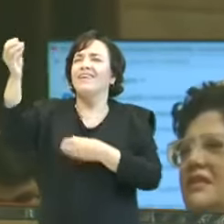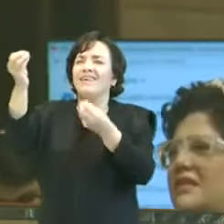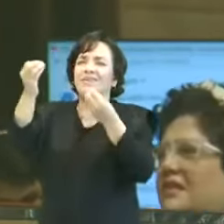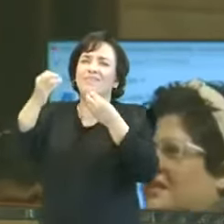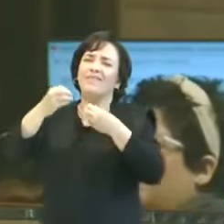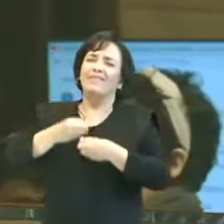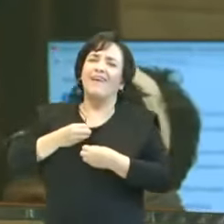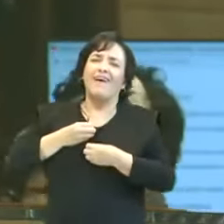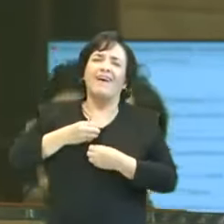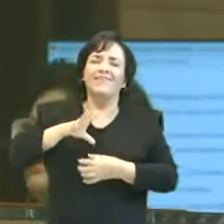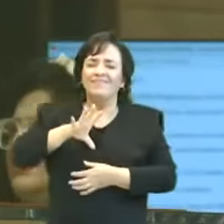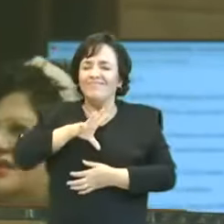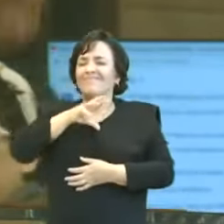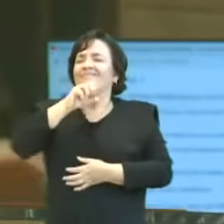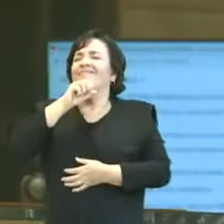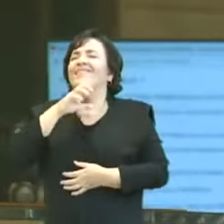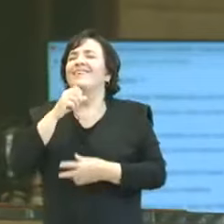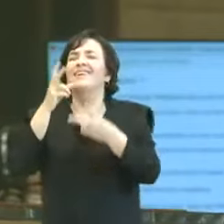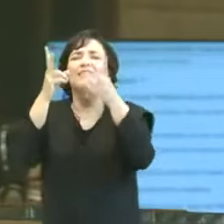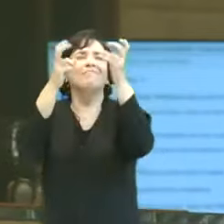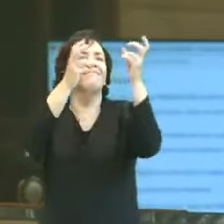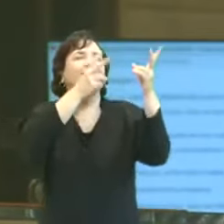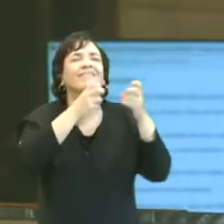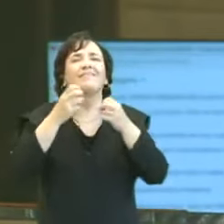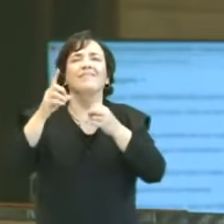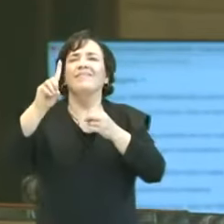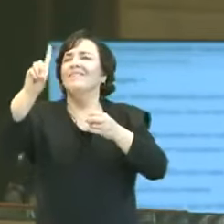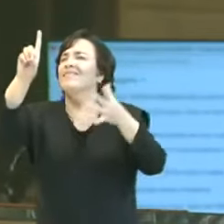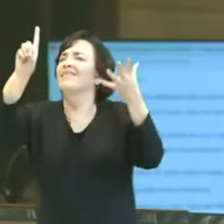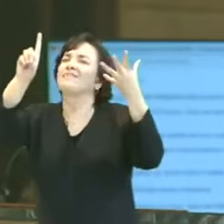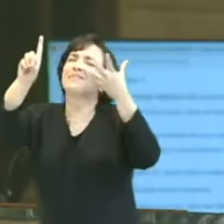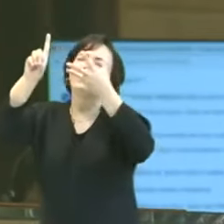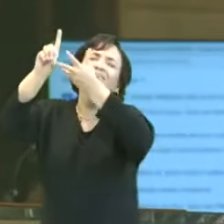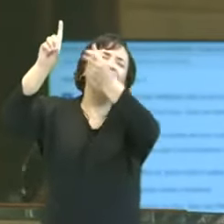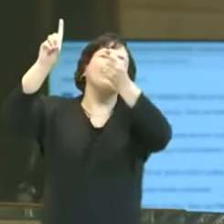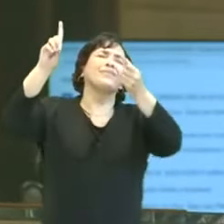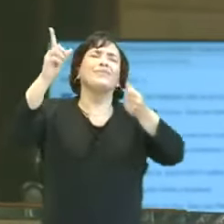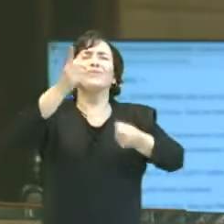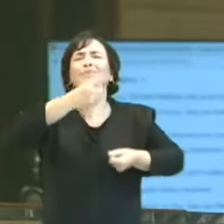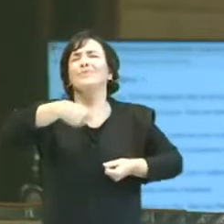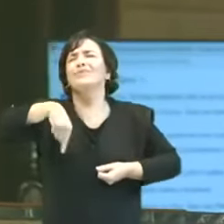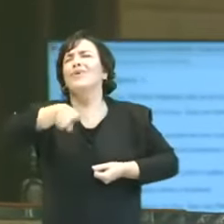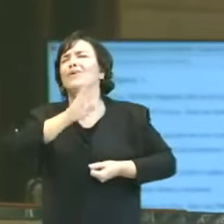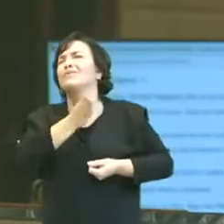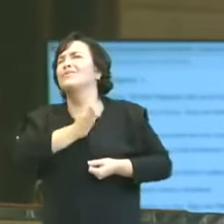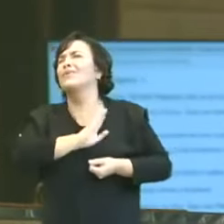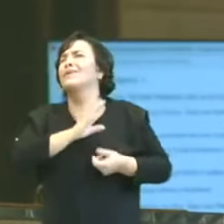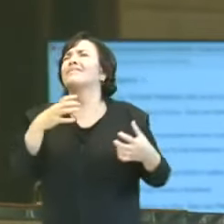a grandeza, a beleza do Senhor. Que os nossos corações